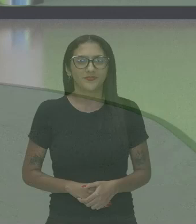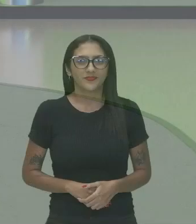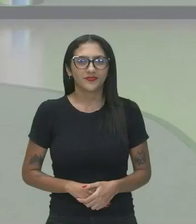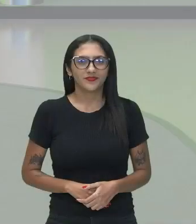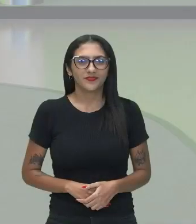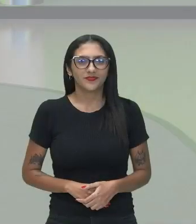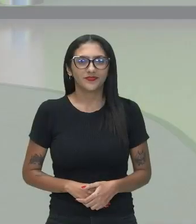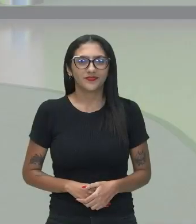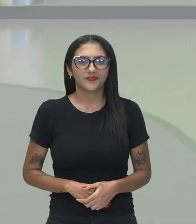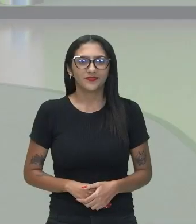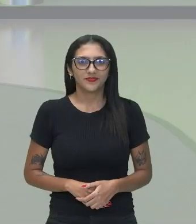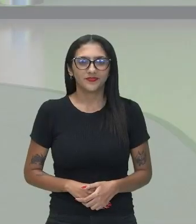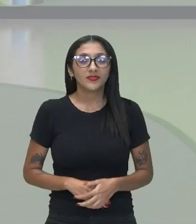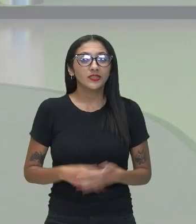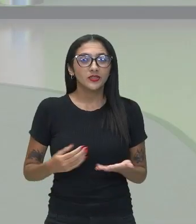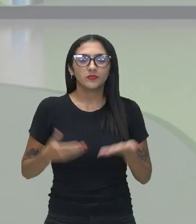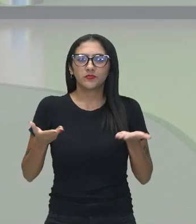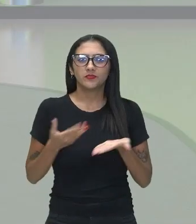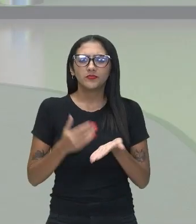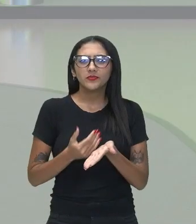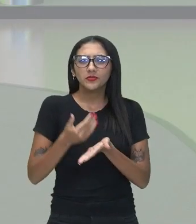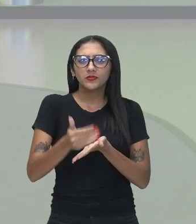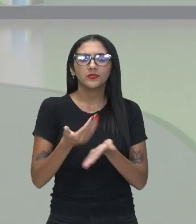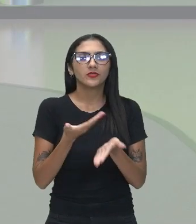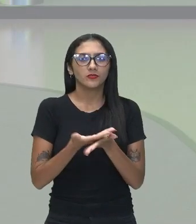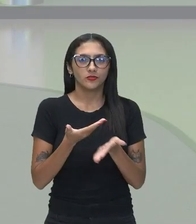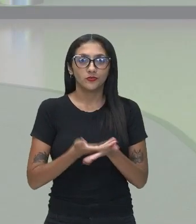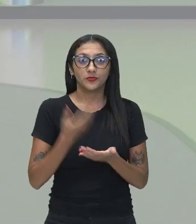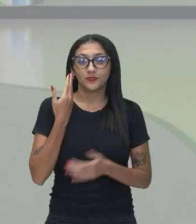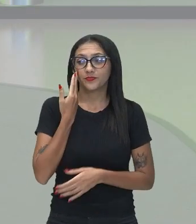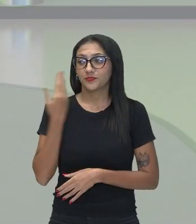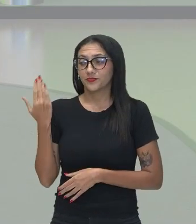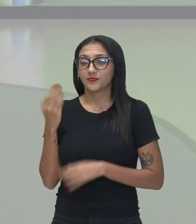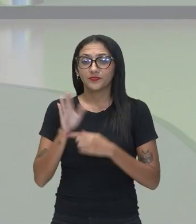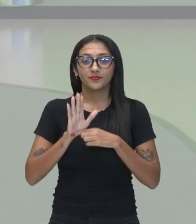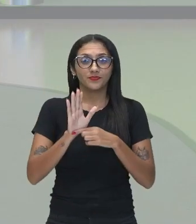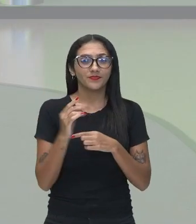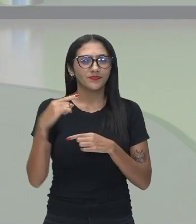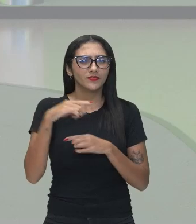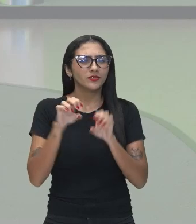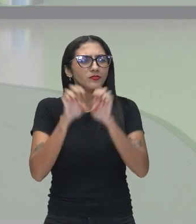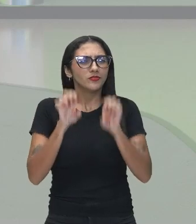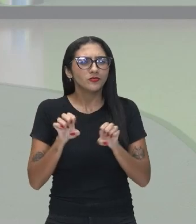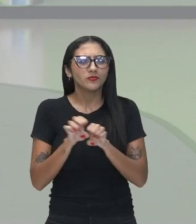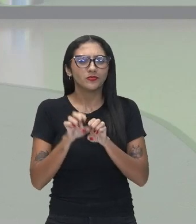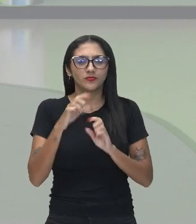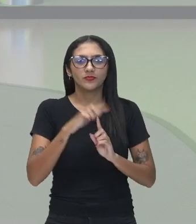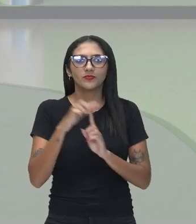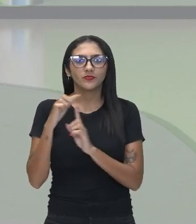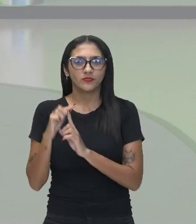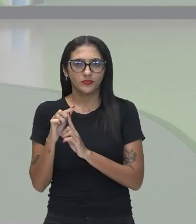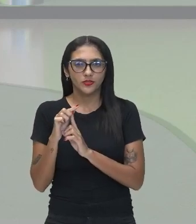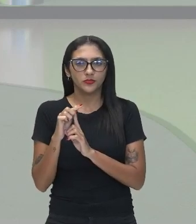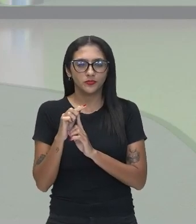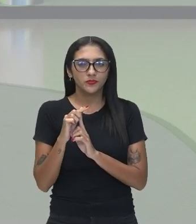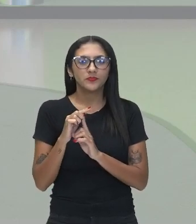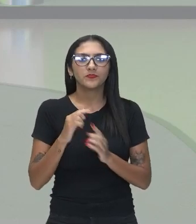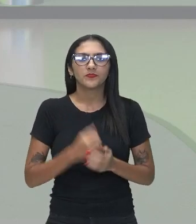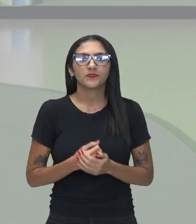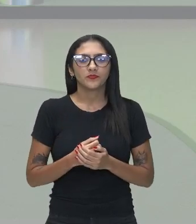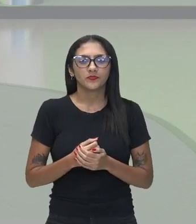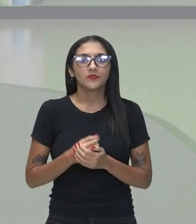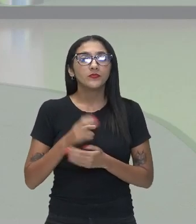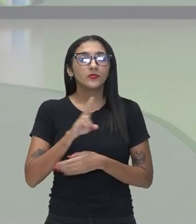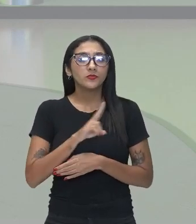Bom, para começar a nossa aula, eu trouxe aqui uma estrutura, um composto orgânico